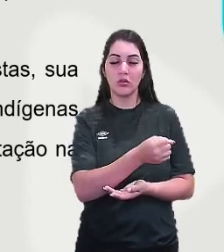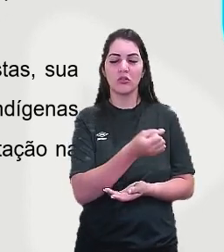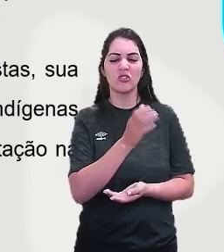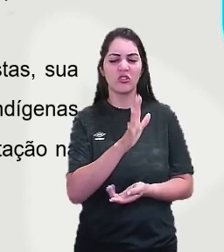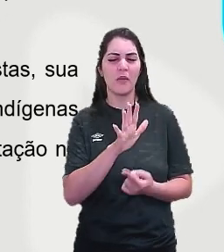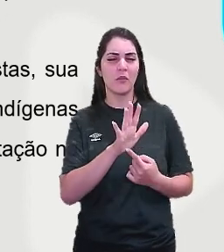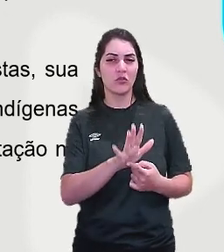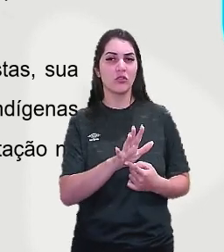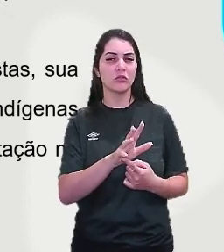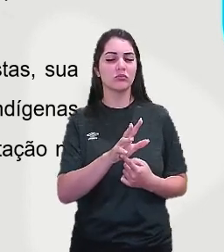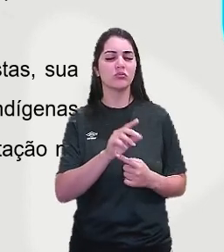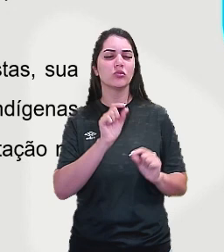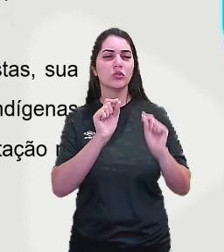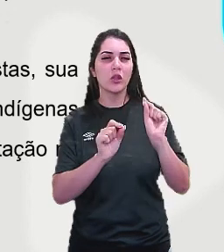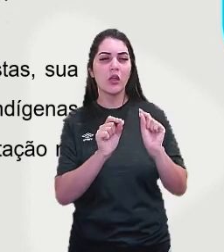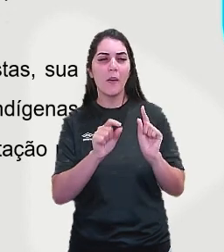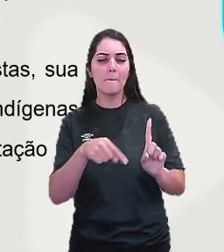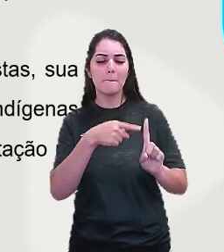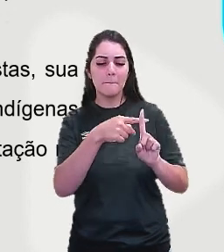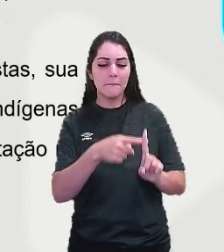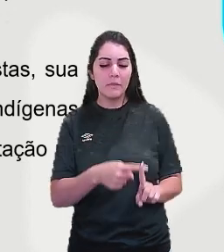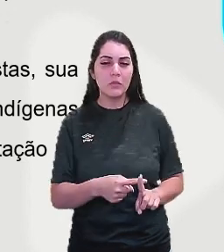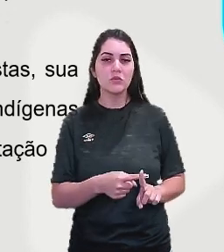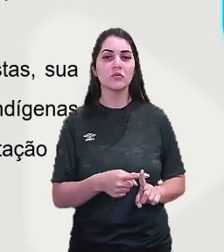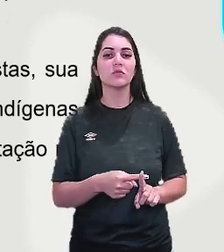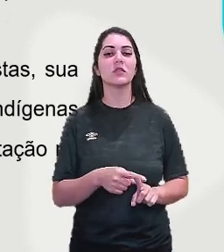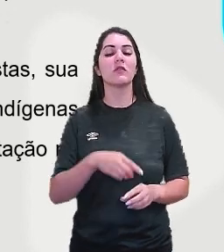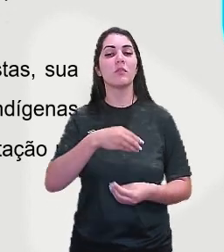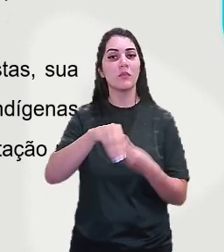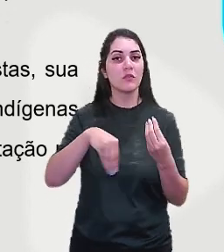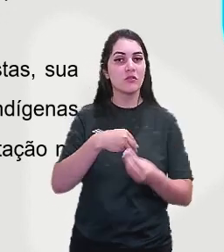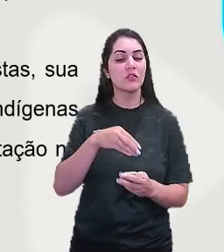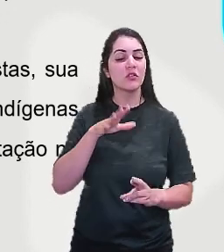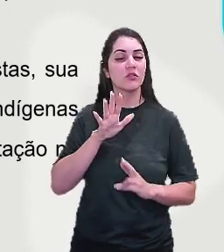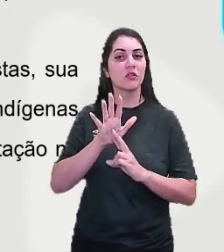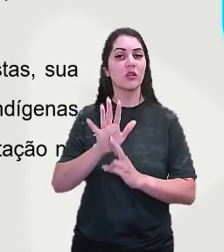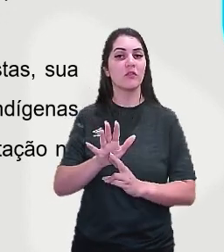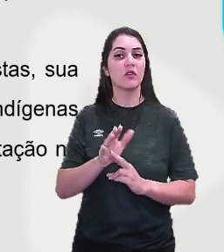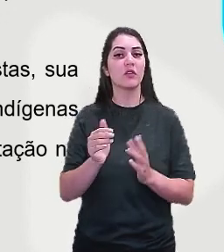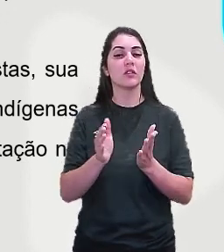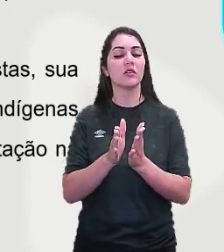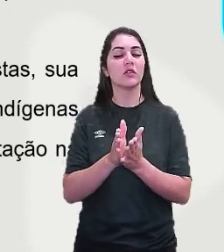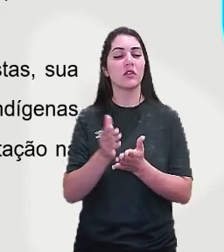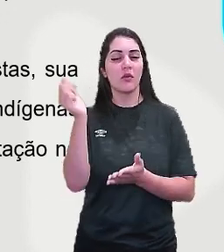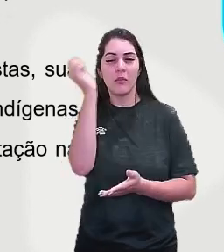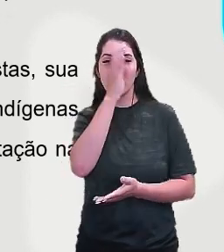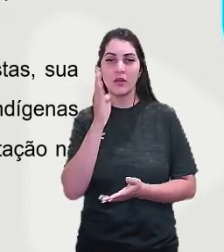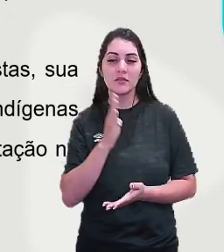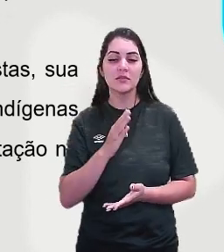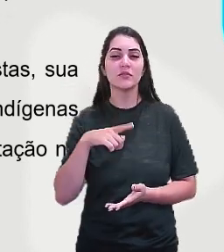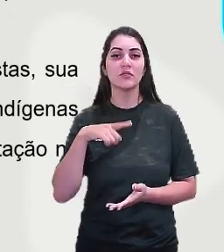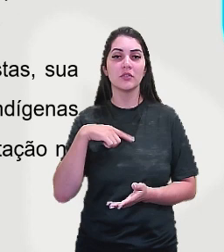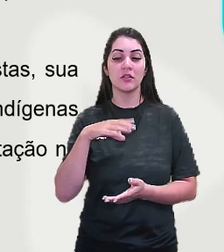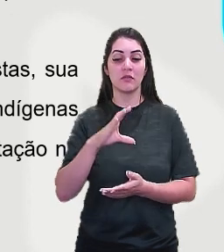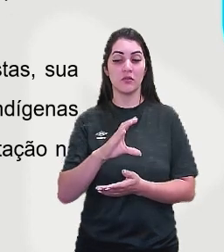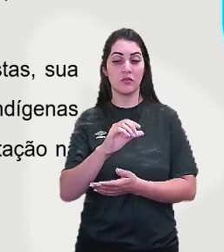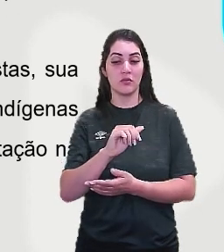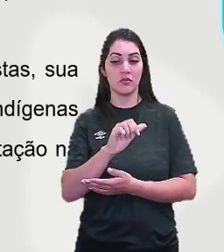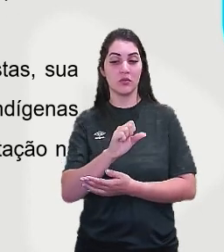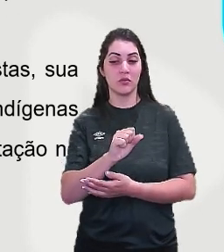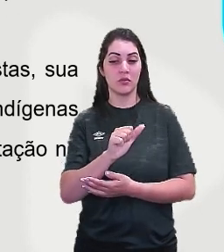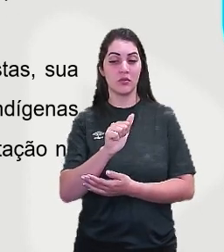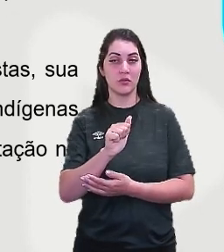visão positiva sobre a mestiçagem referente ao Brasil. Daí veio Casa Grande e Senzala, que trouxe alguns conflitos